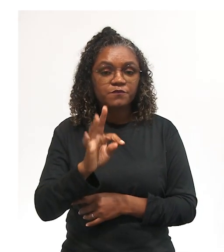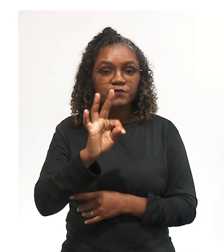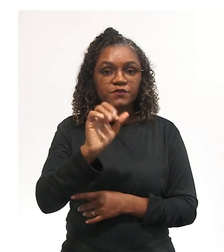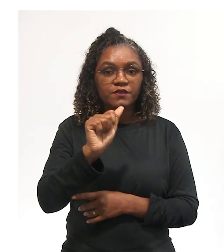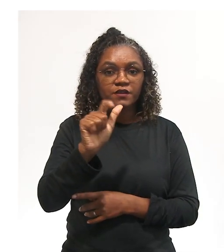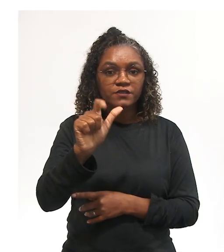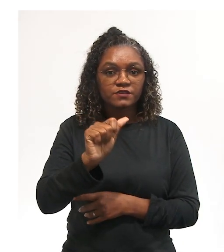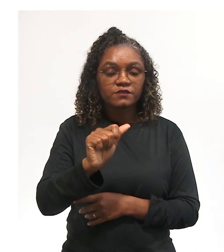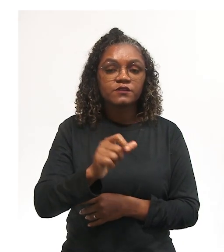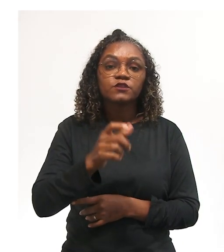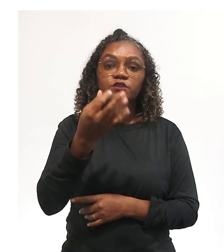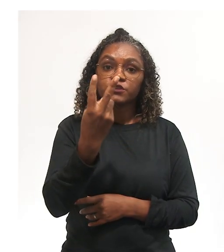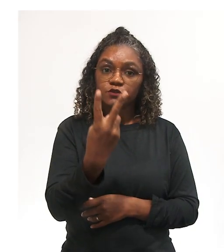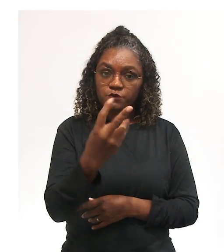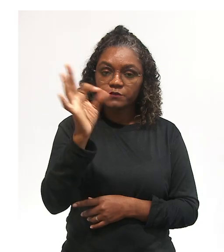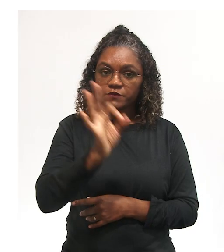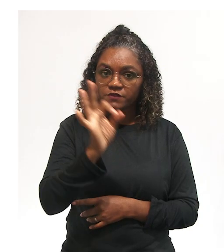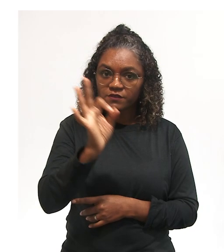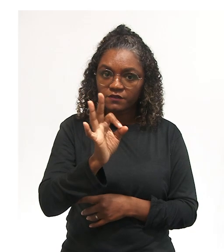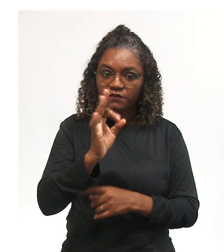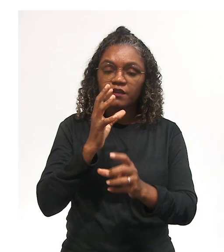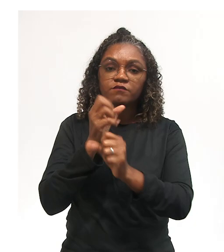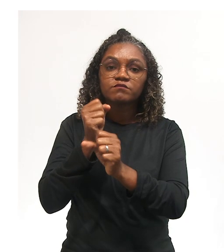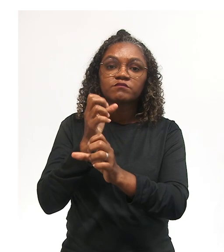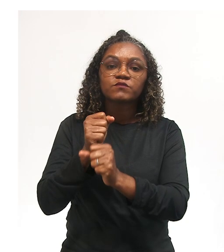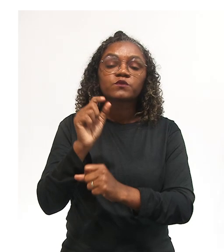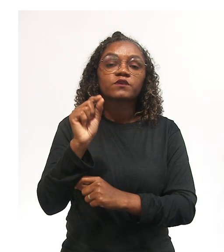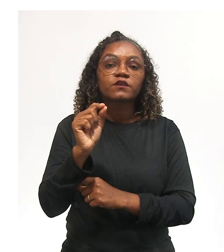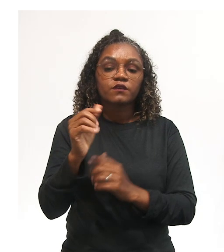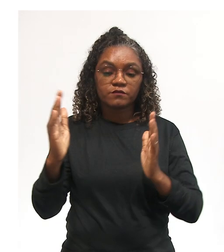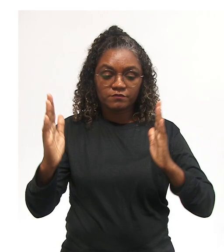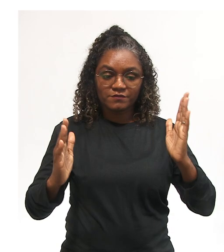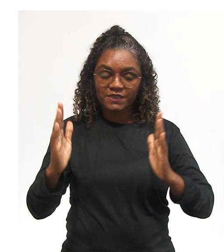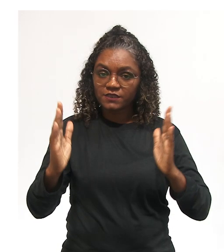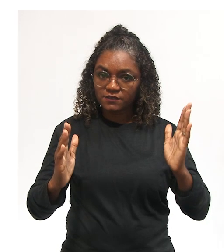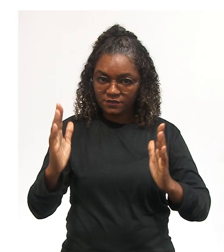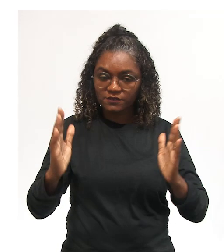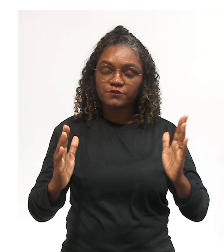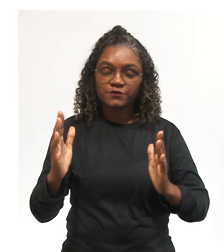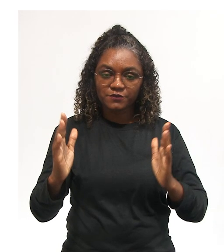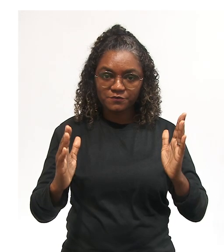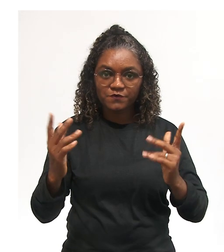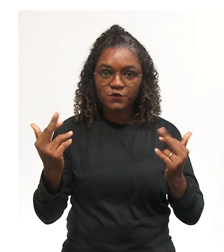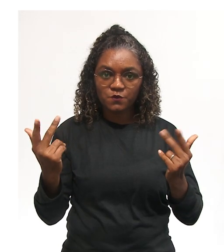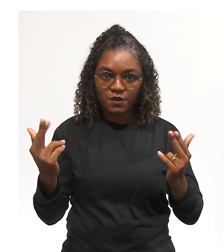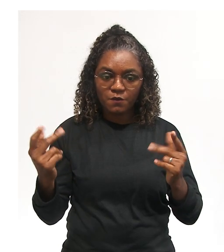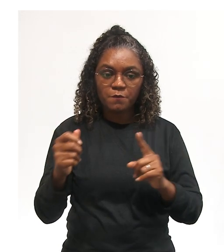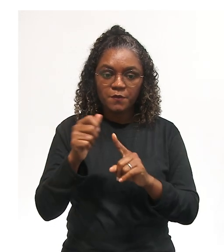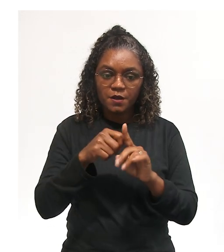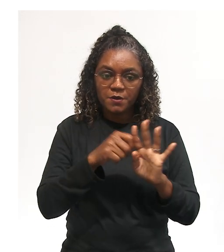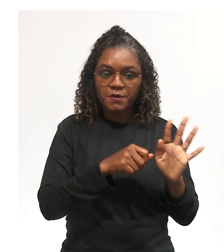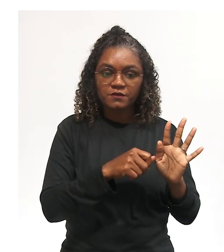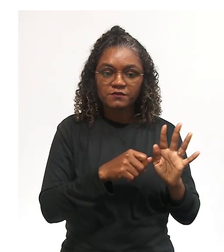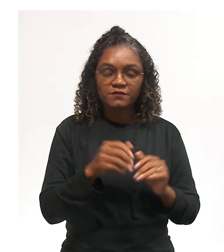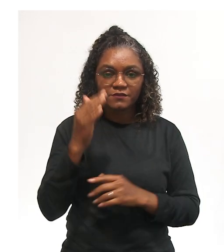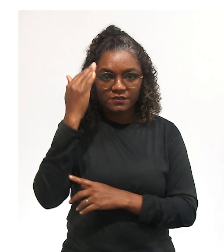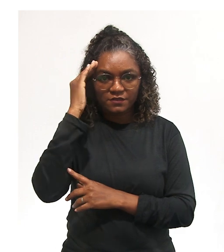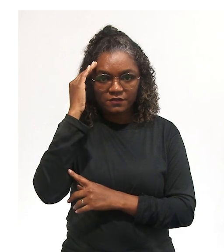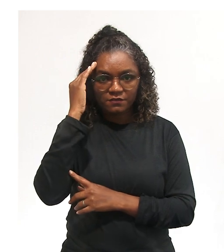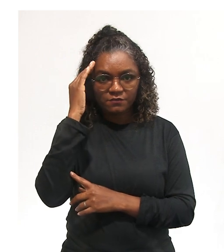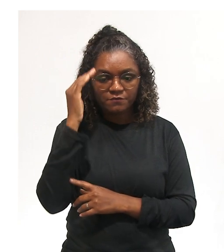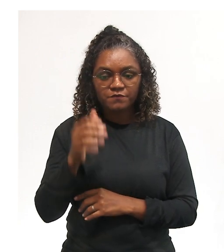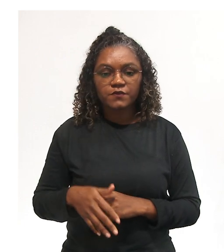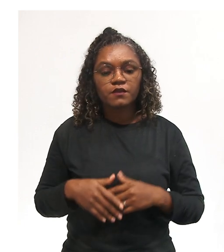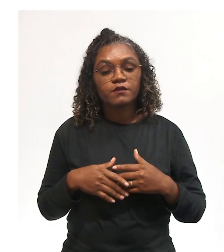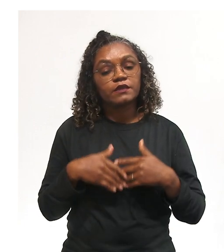2% ao mês, você vai calcular, então, um tempo, um período também em meses.